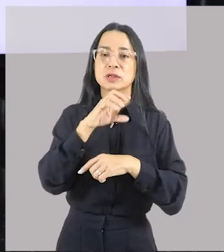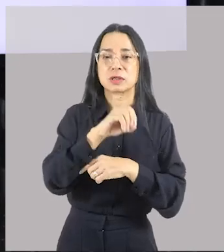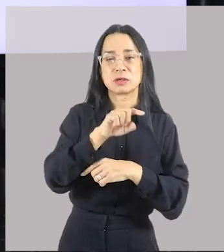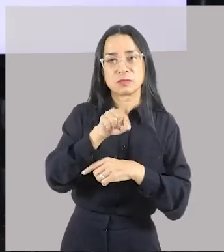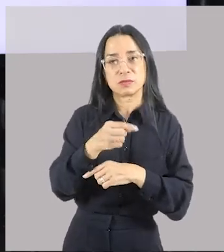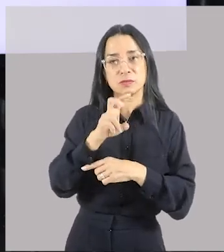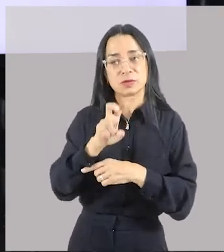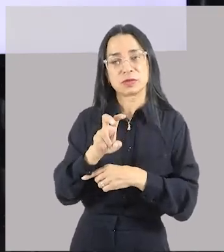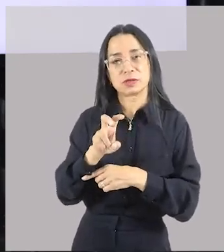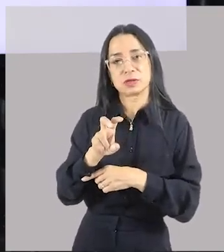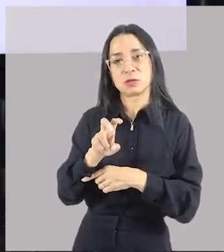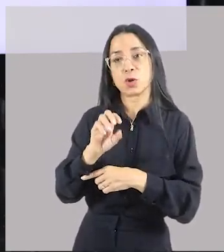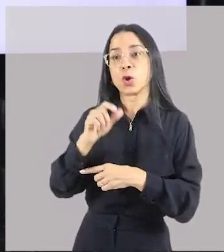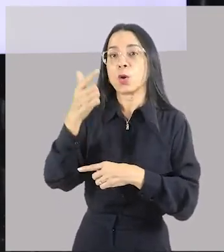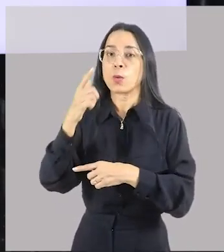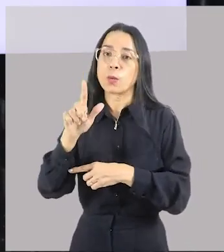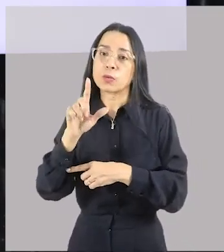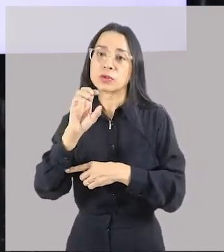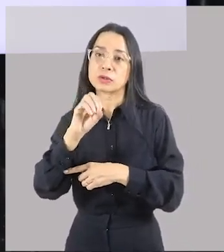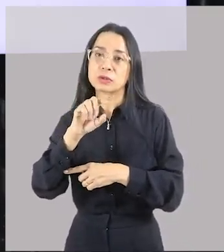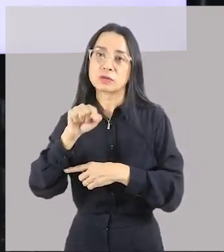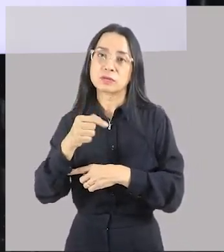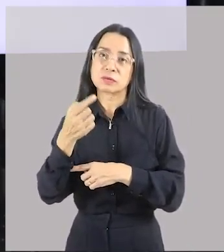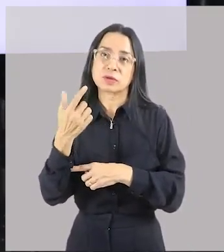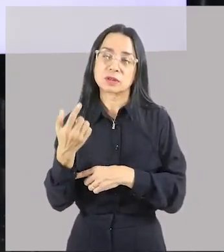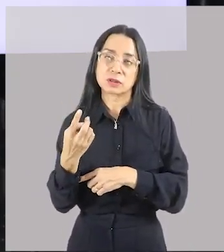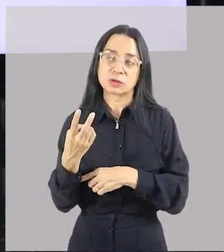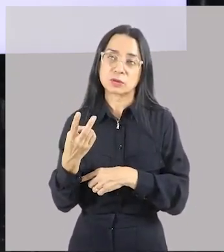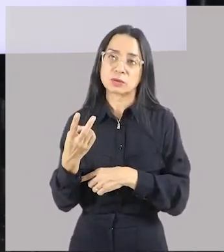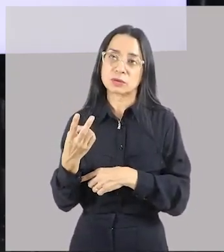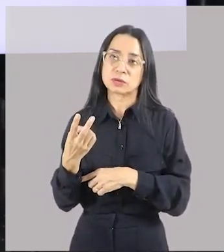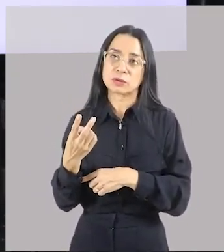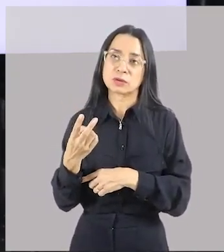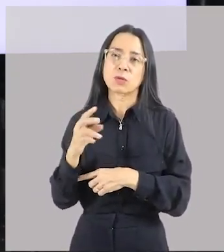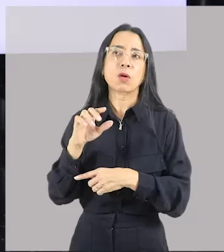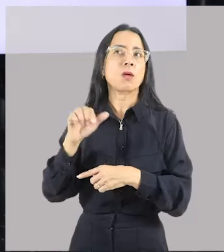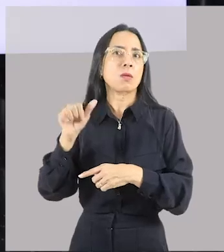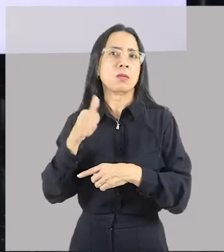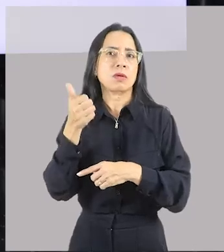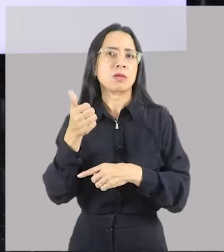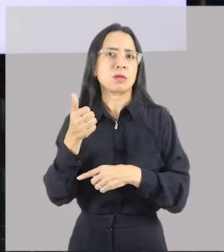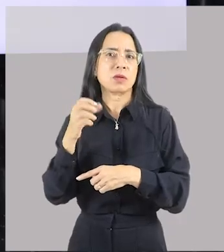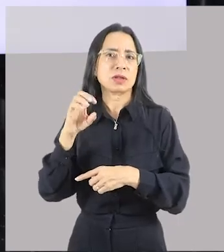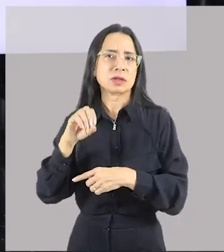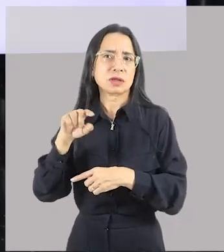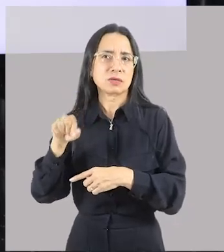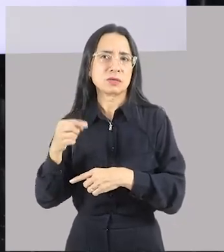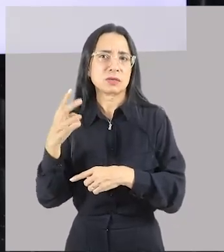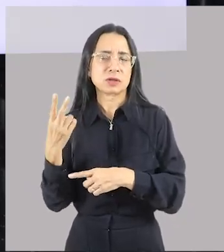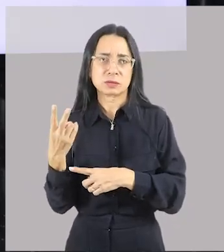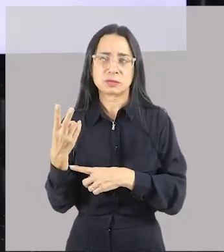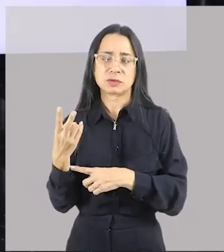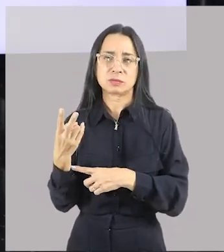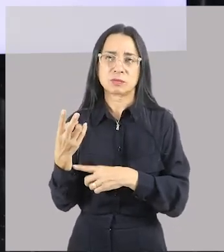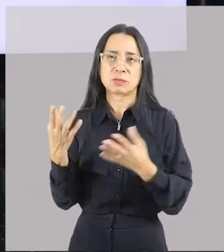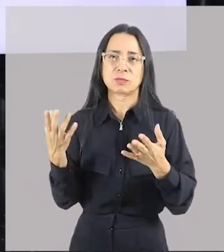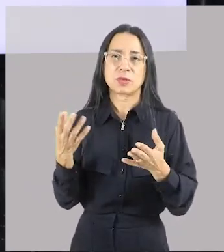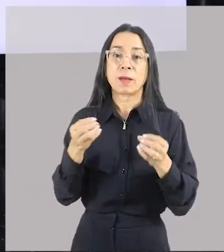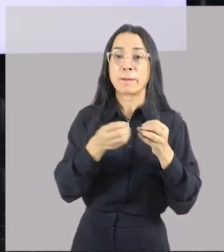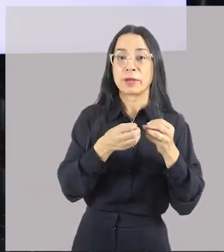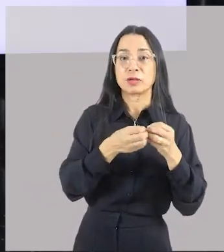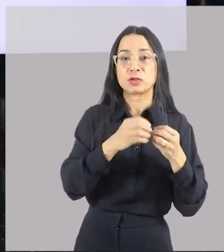0,5 e outro tem 0,2, o melhor é o que tem 0,2, que ele está mais perto de 0. Quanto mais perto de